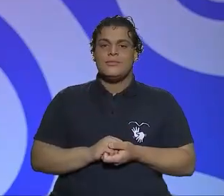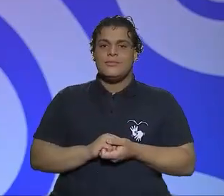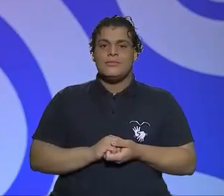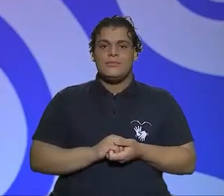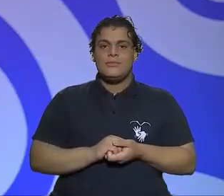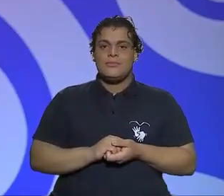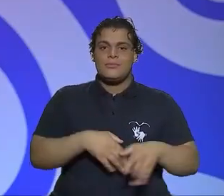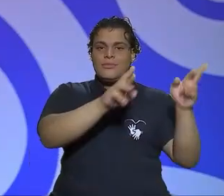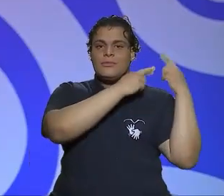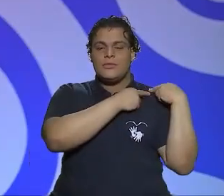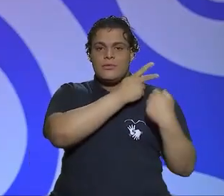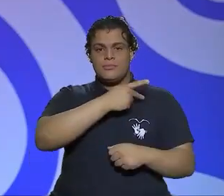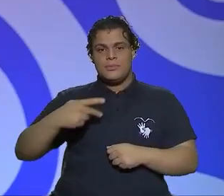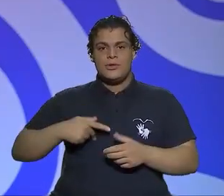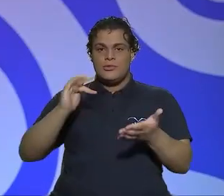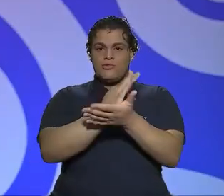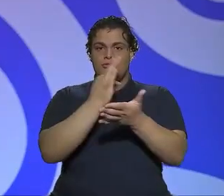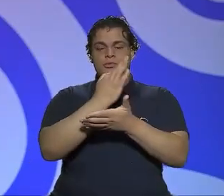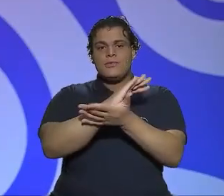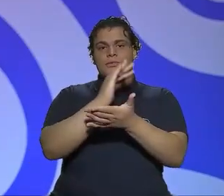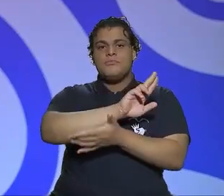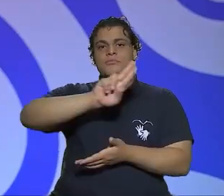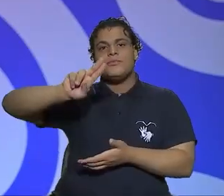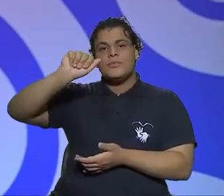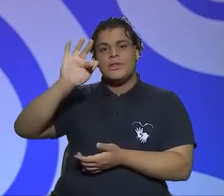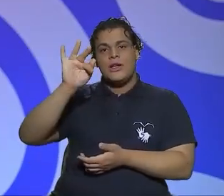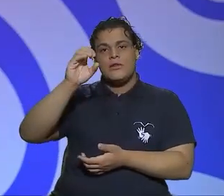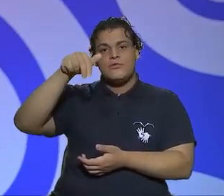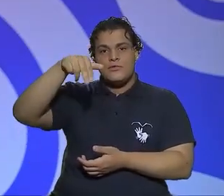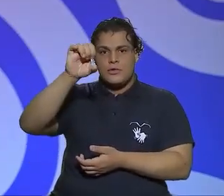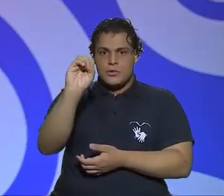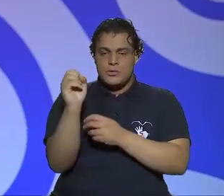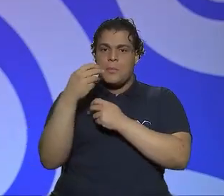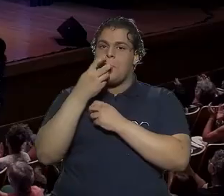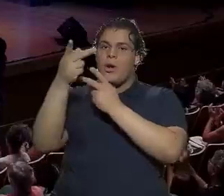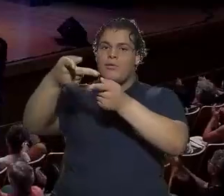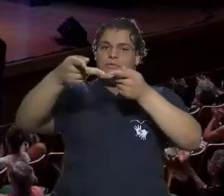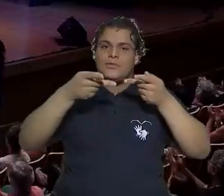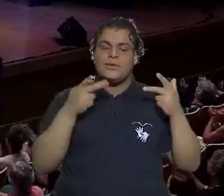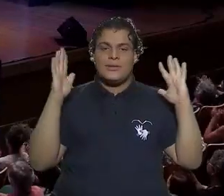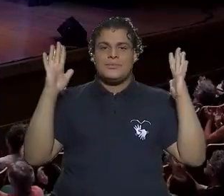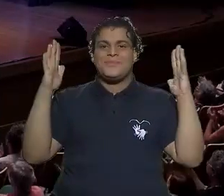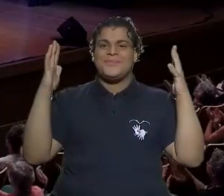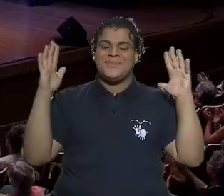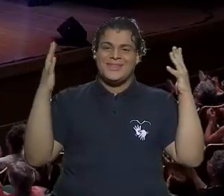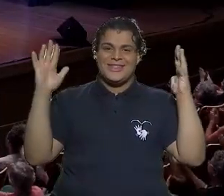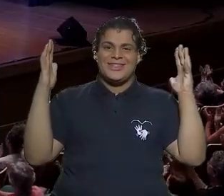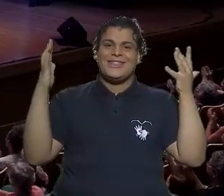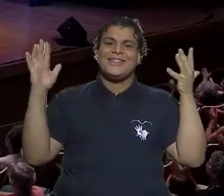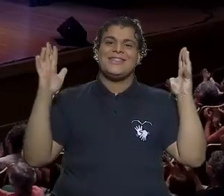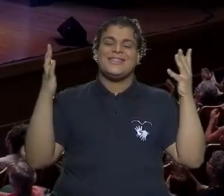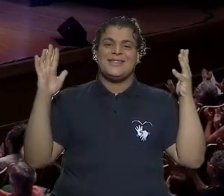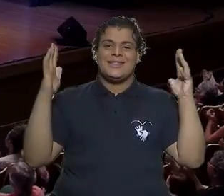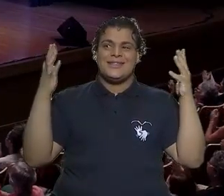blusa preta e por cima usa um blazer preto. Leva no pescoço o crachá dos participantes do evento. É ela quem anuncia os vencedores e